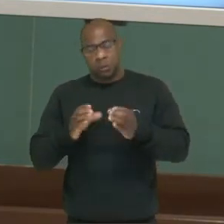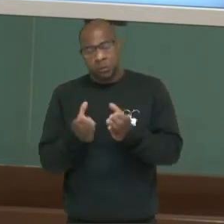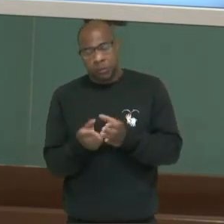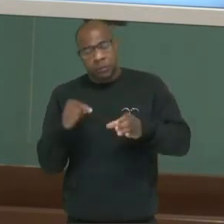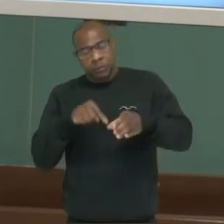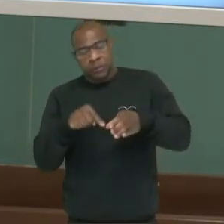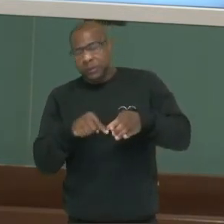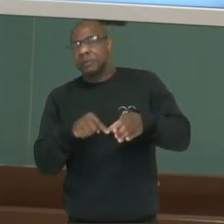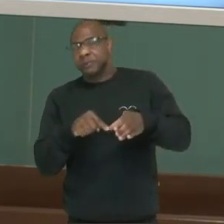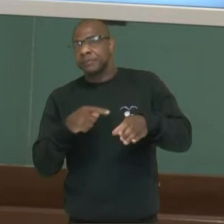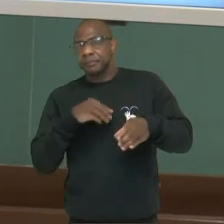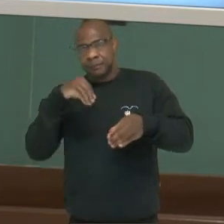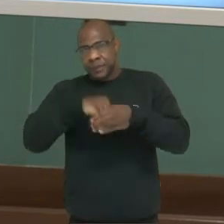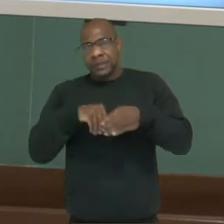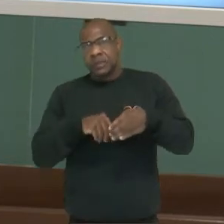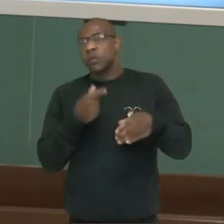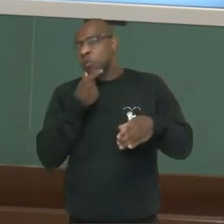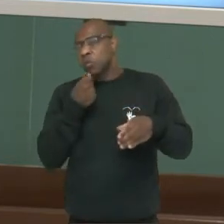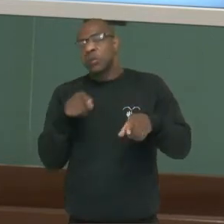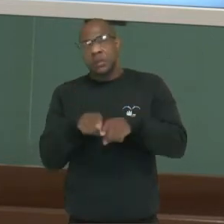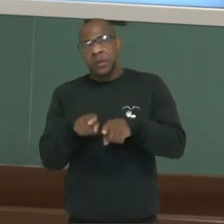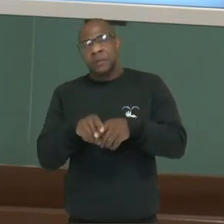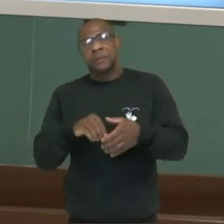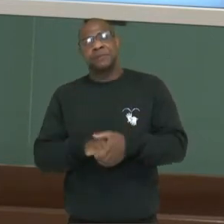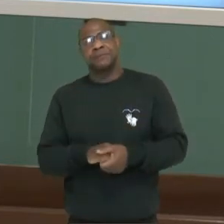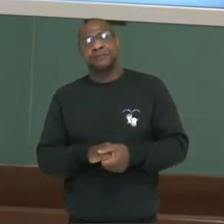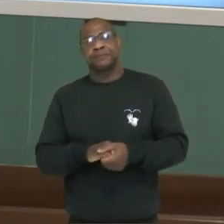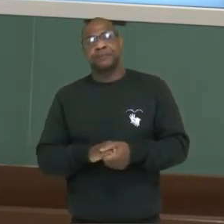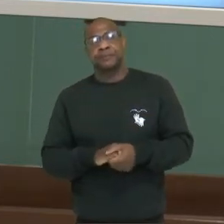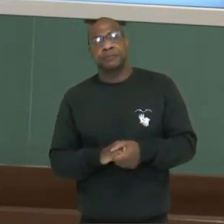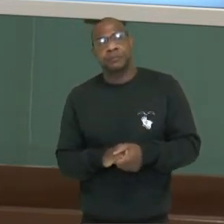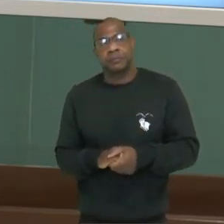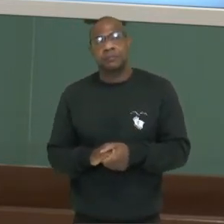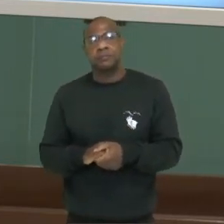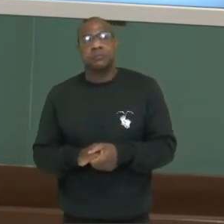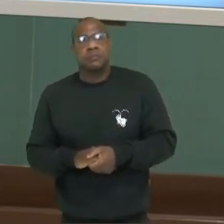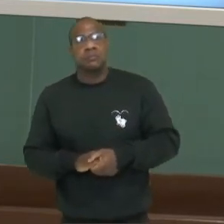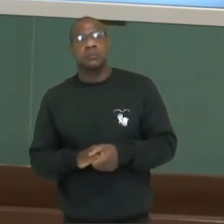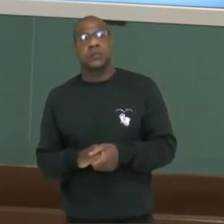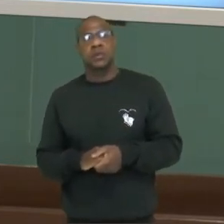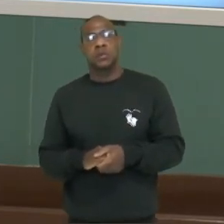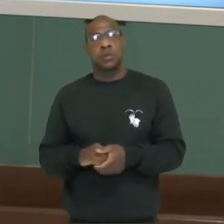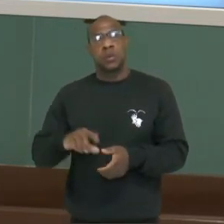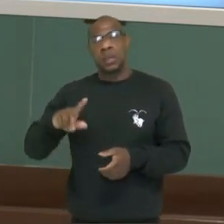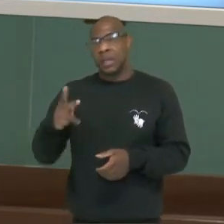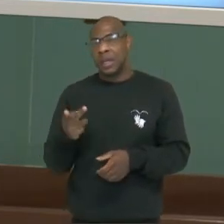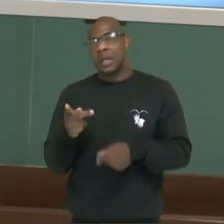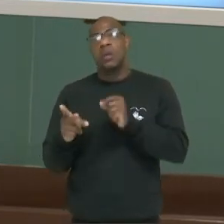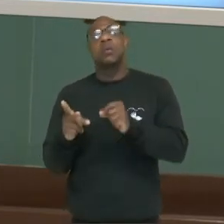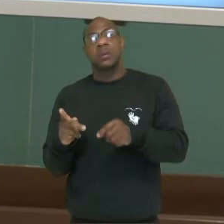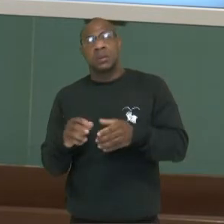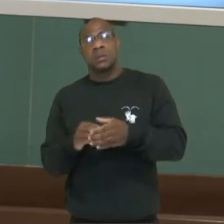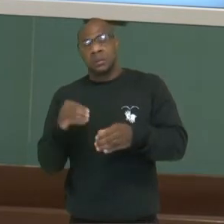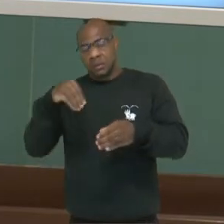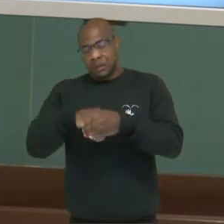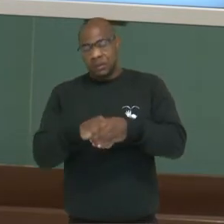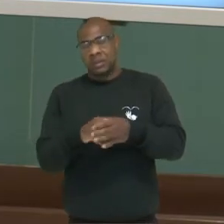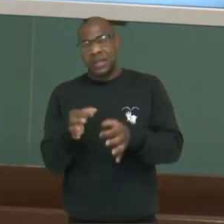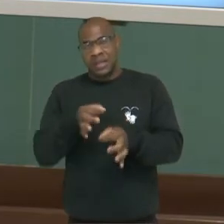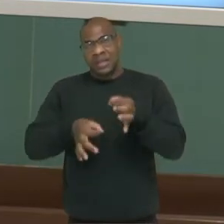mesmo nos masculinos, tá? Então, o LH ele vai atuar nas células